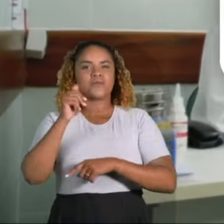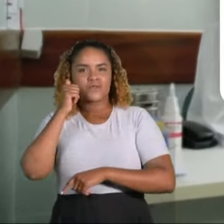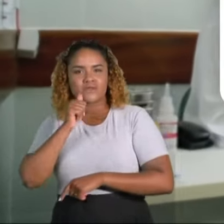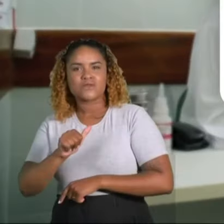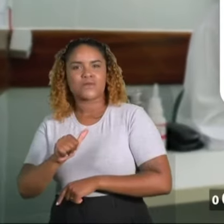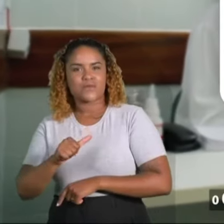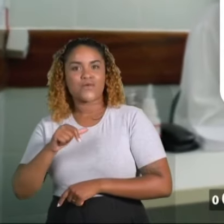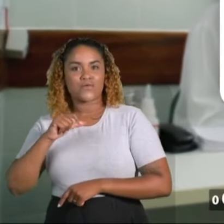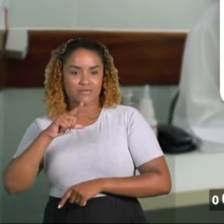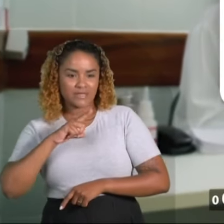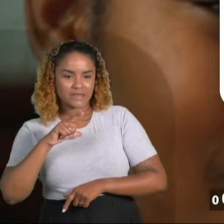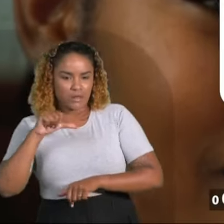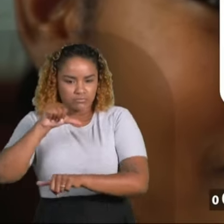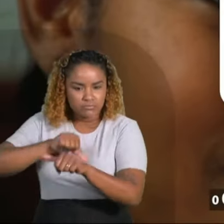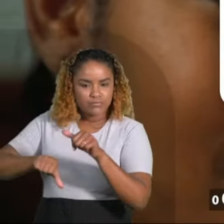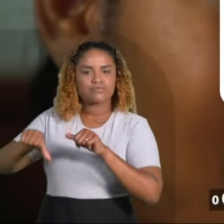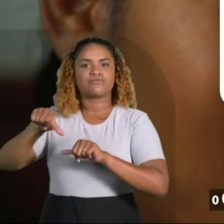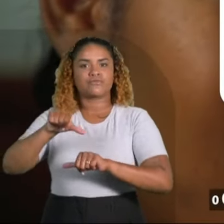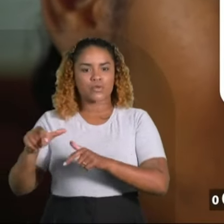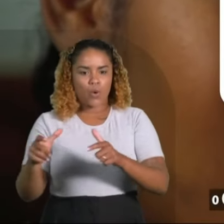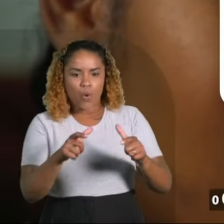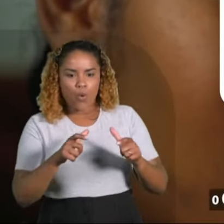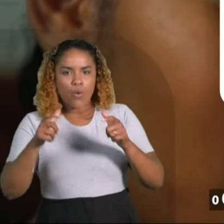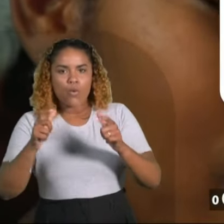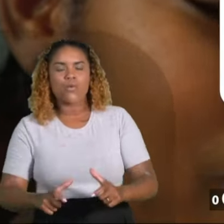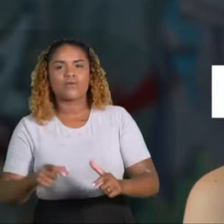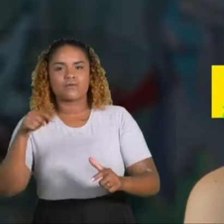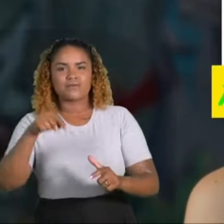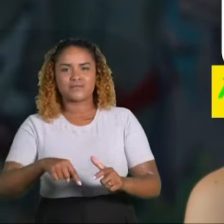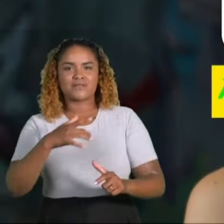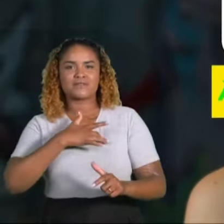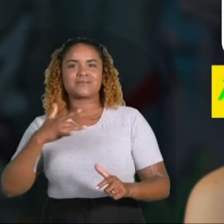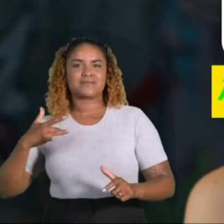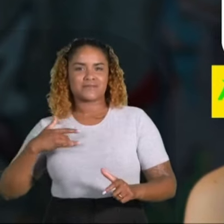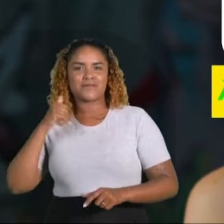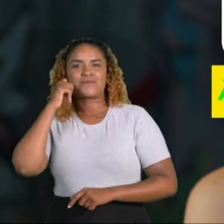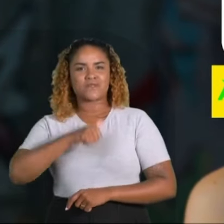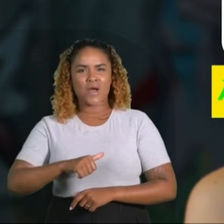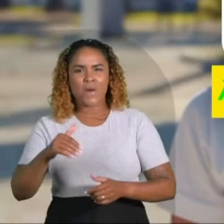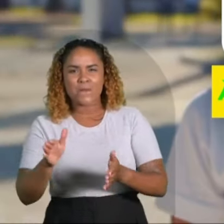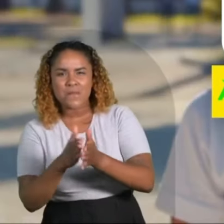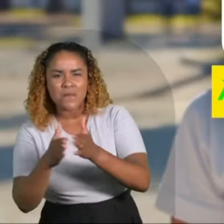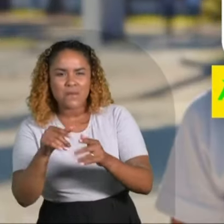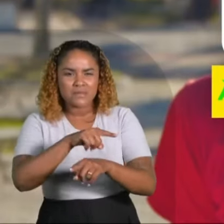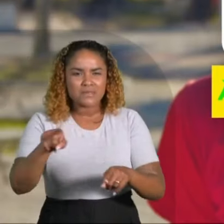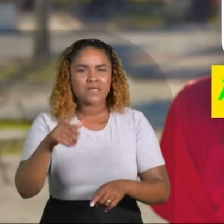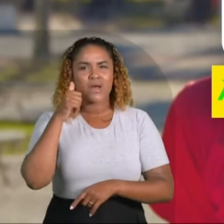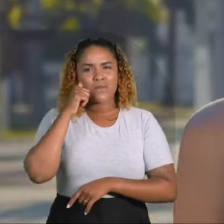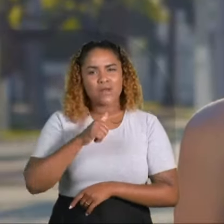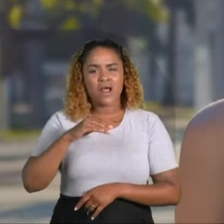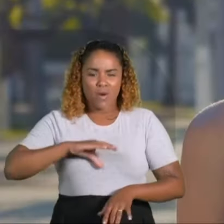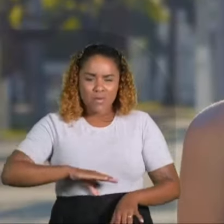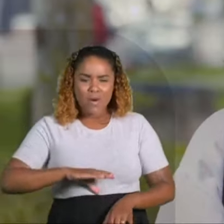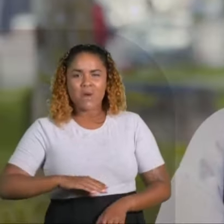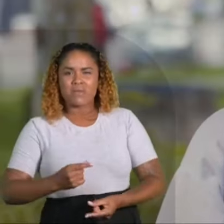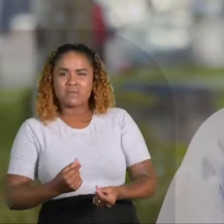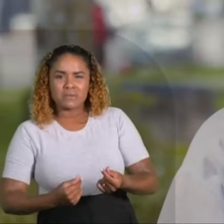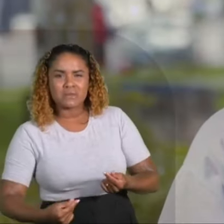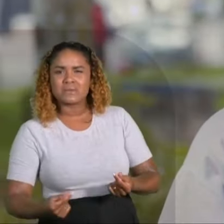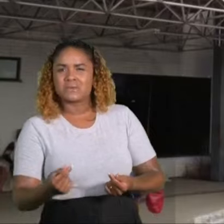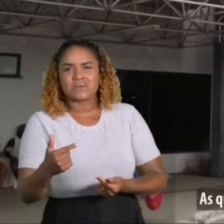vai reestruturar o Centro de Atenção Integral à Saúde da Mulher. A pobreza menstrual não será mais um problema para as jovens